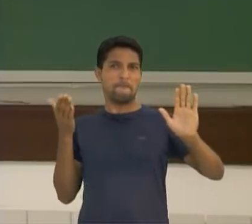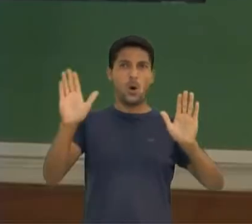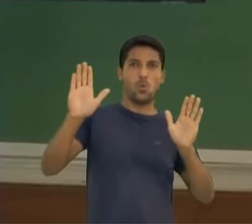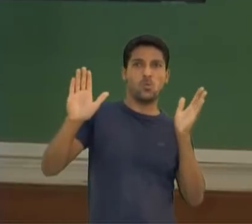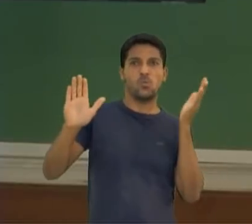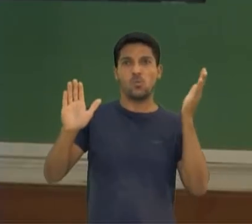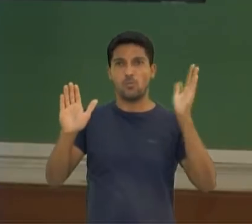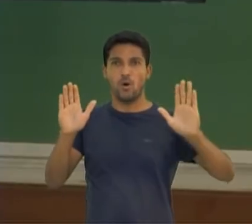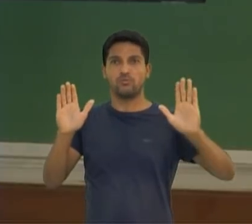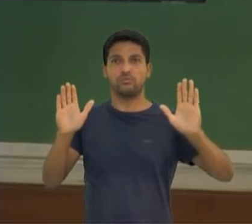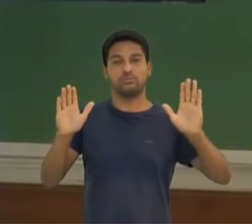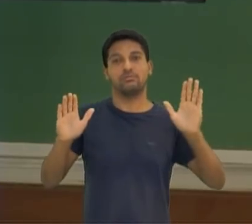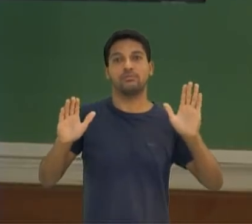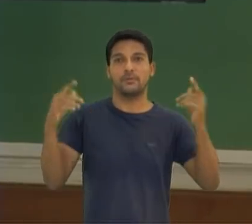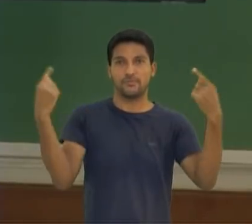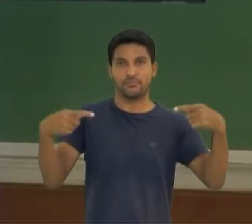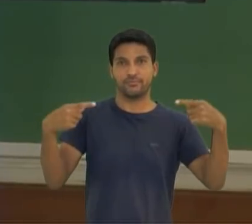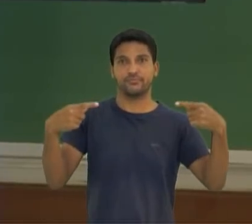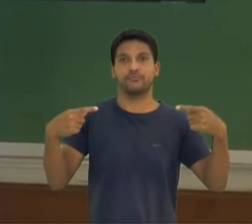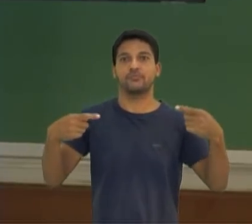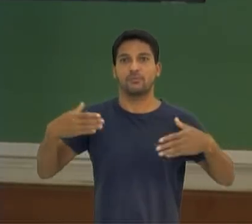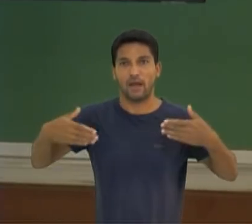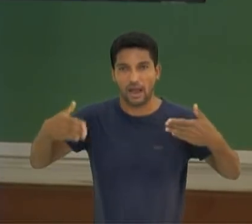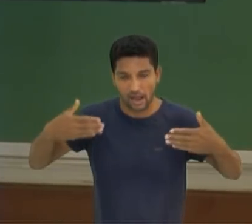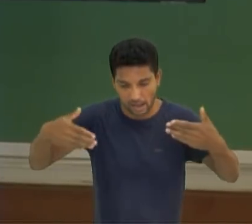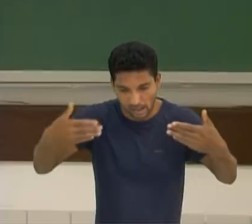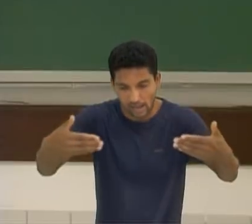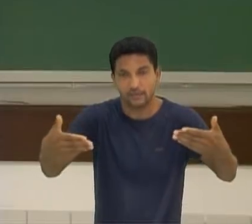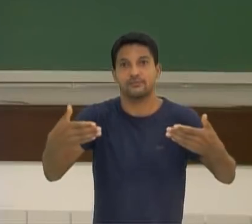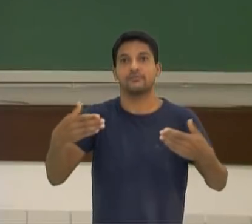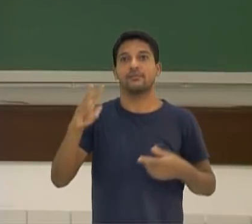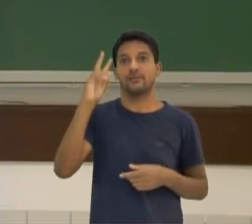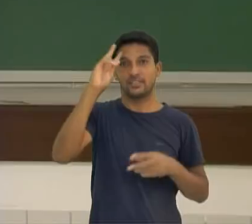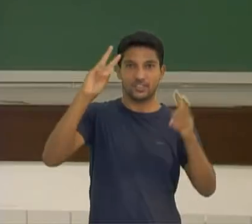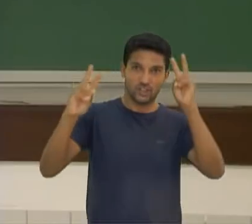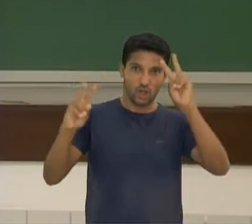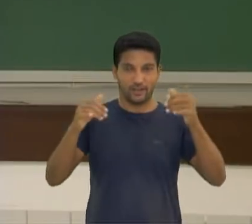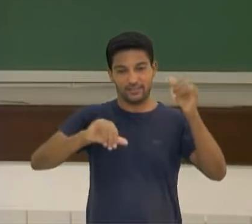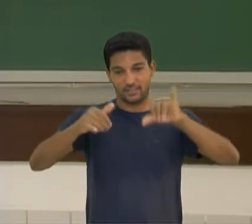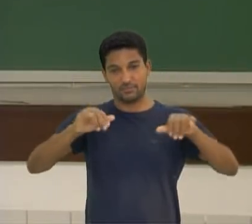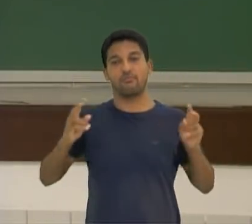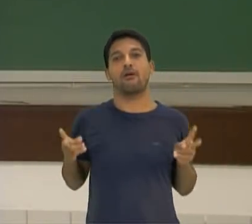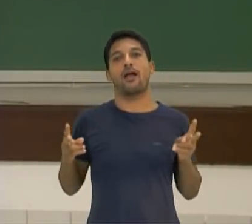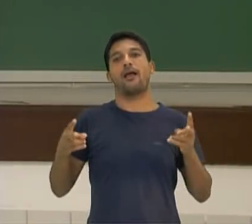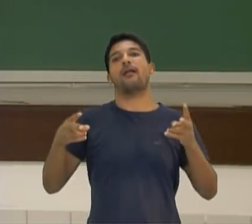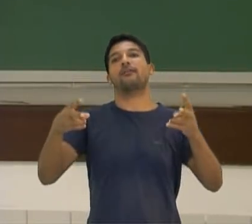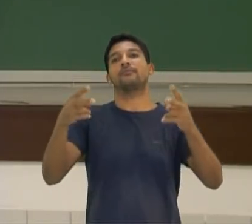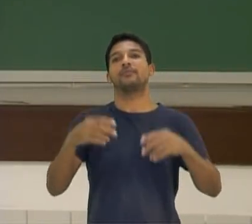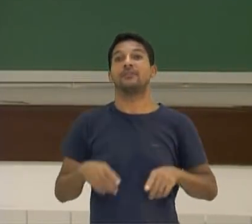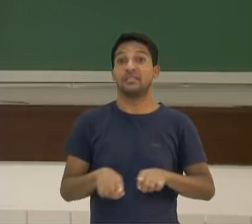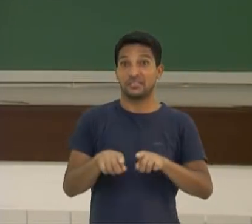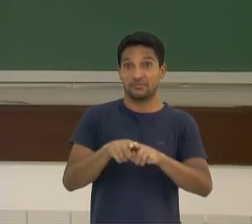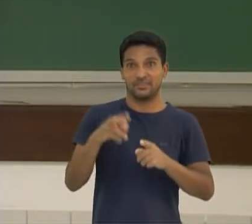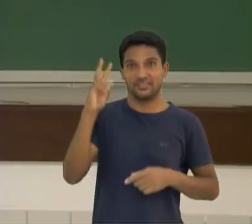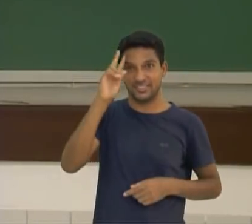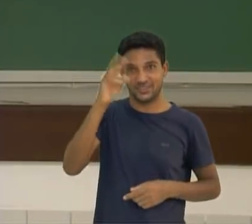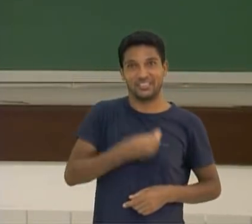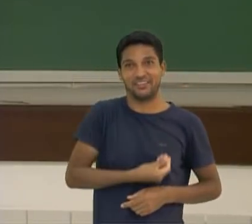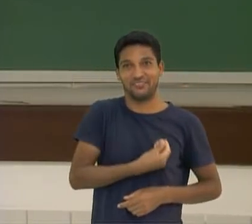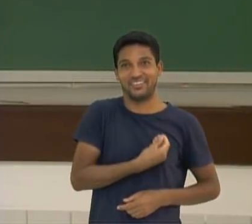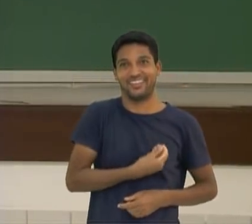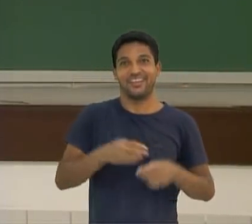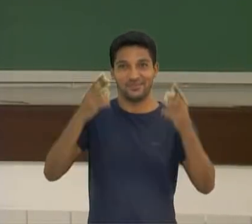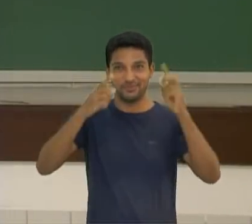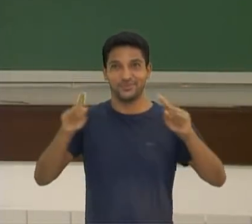Histórias terminadas, histórias inacabadas, histórias da vida, né? Quando eu estou aqui,